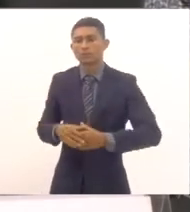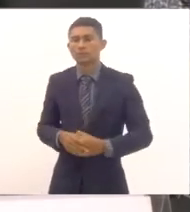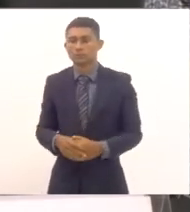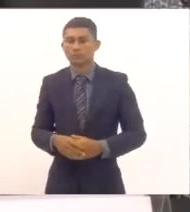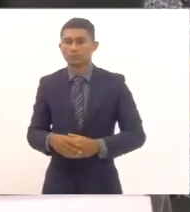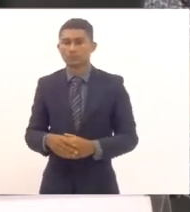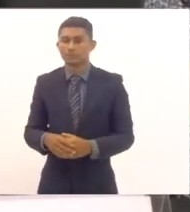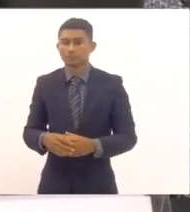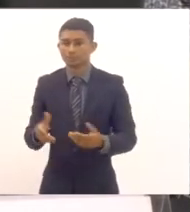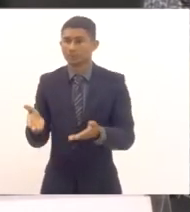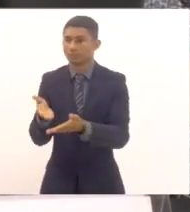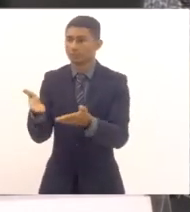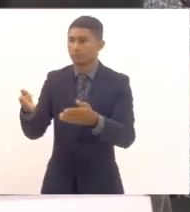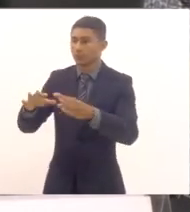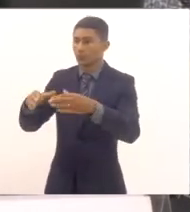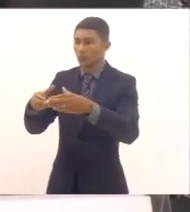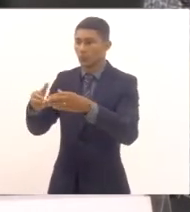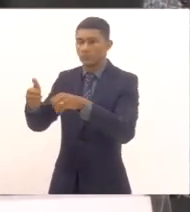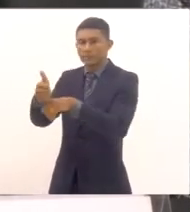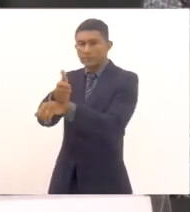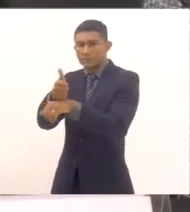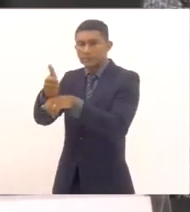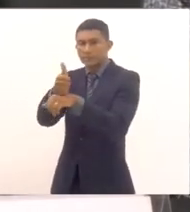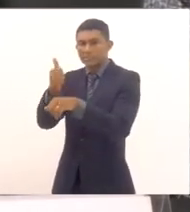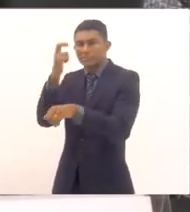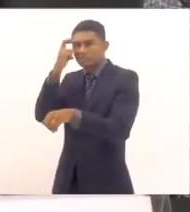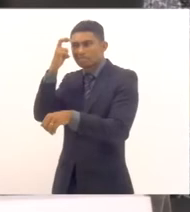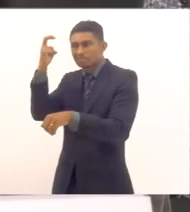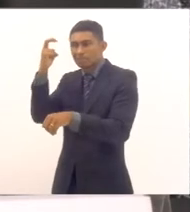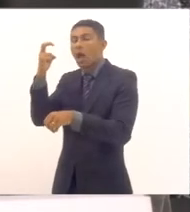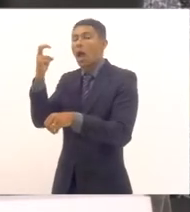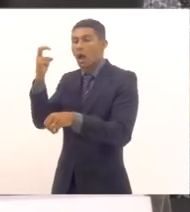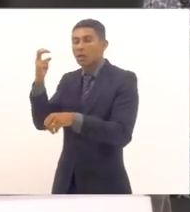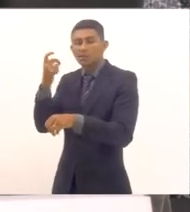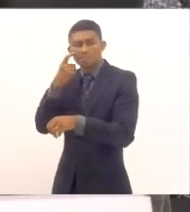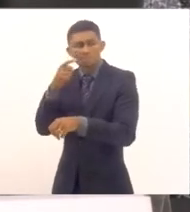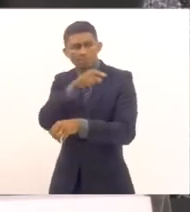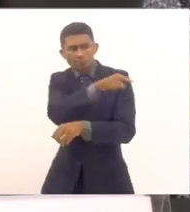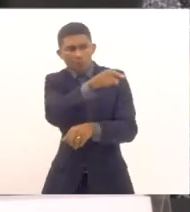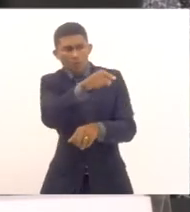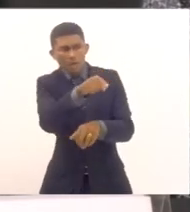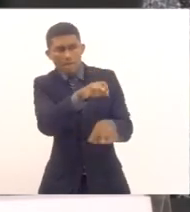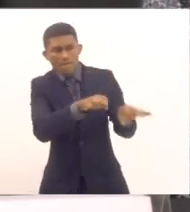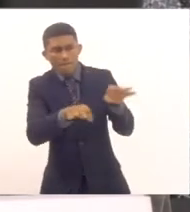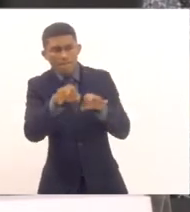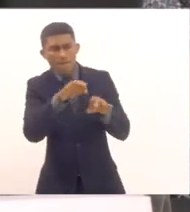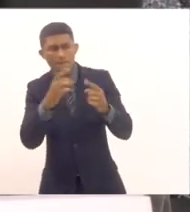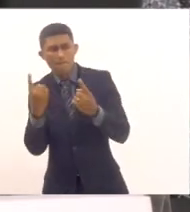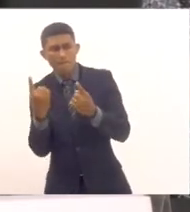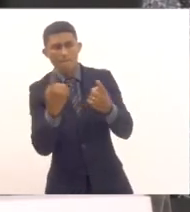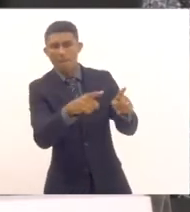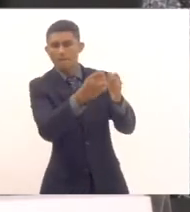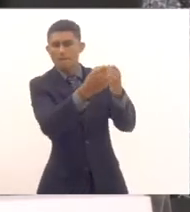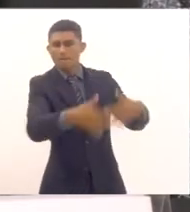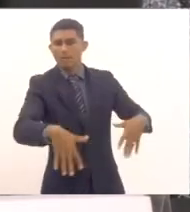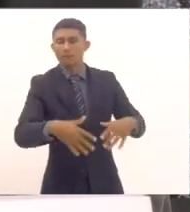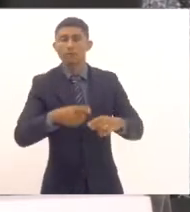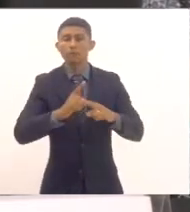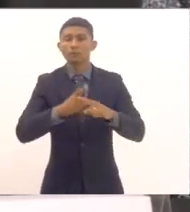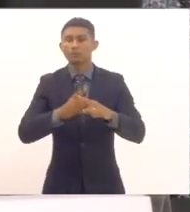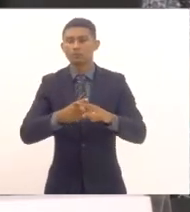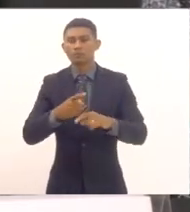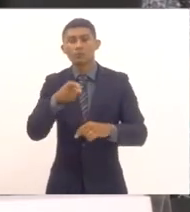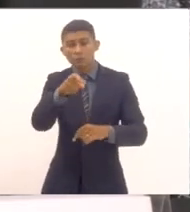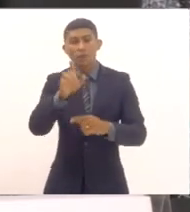uma uma especializada para tentar desmontar o esquema que se montou ali na ficou show de mesmo mostrar aqui ó aquelas